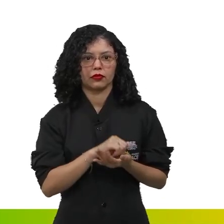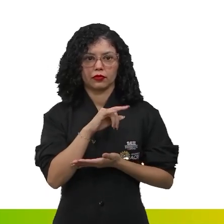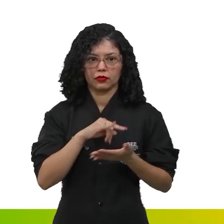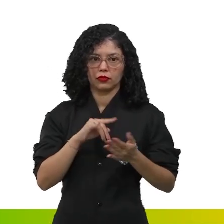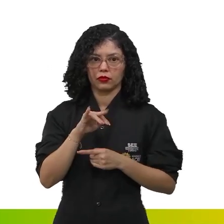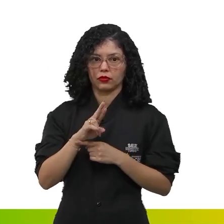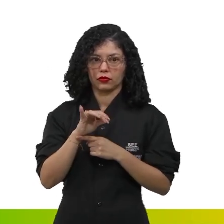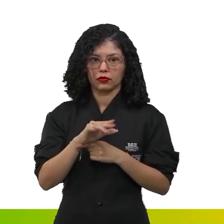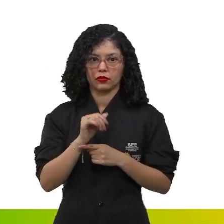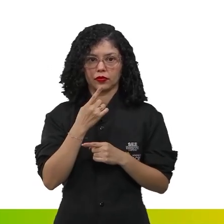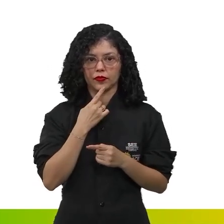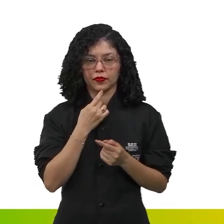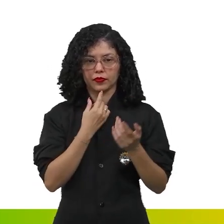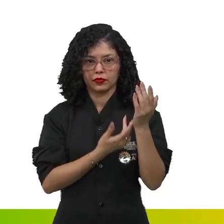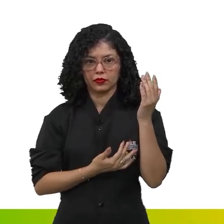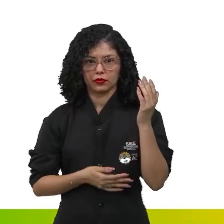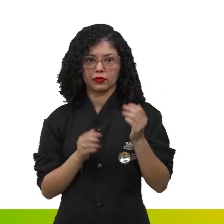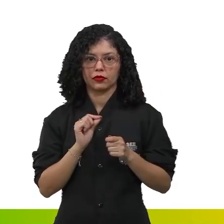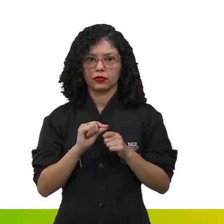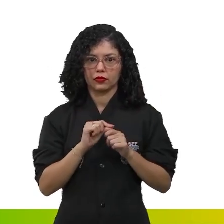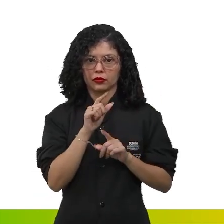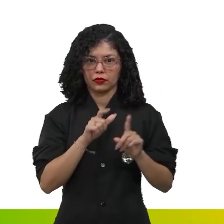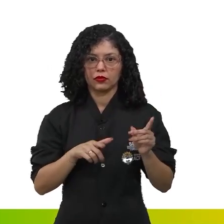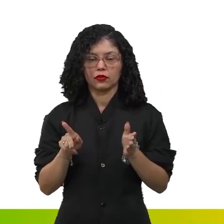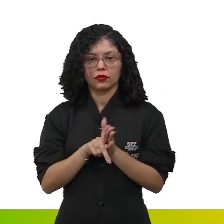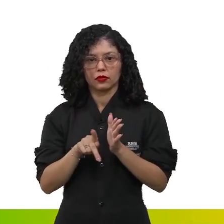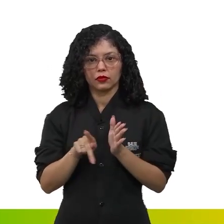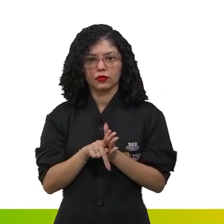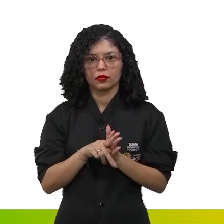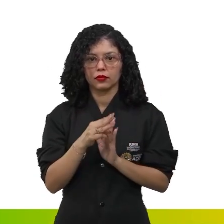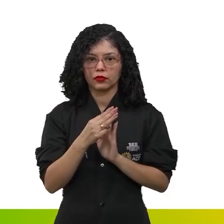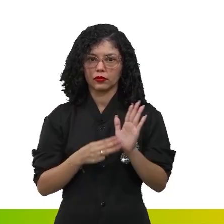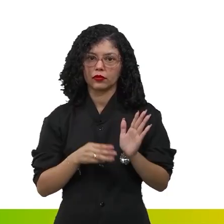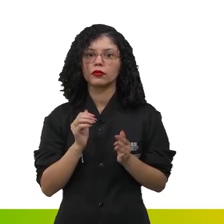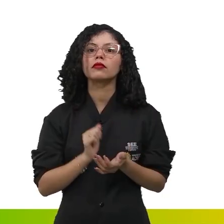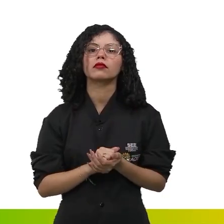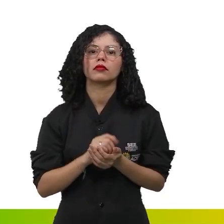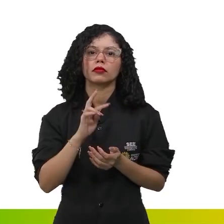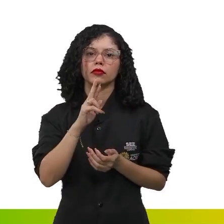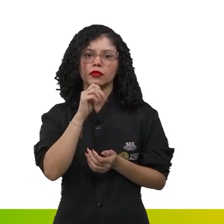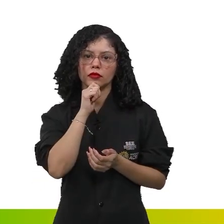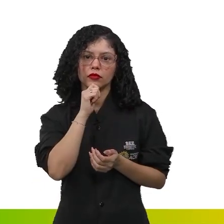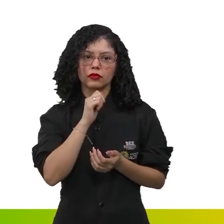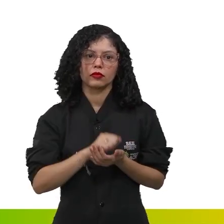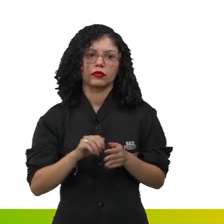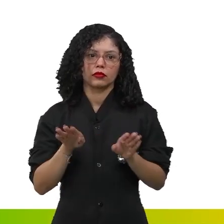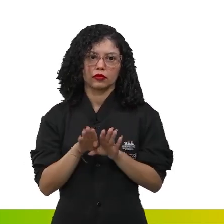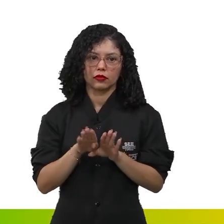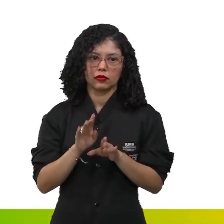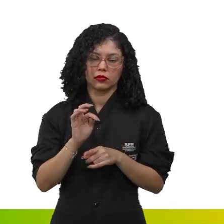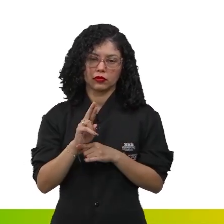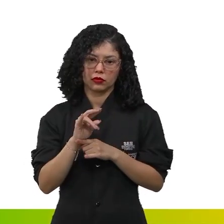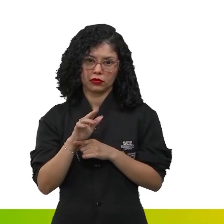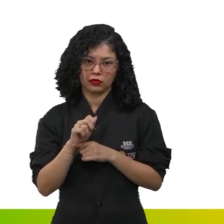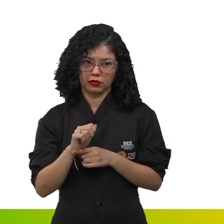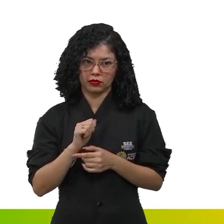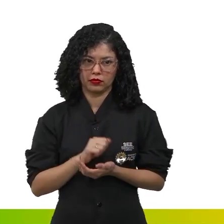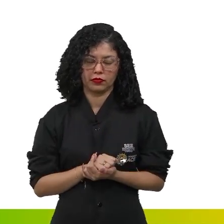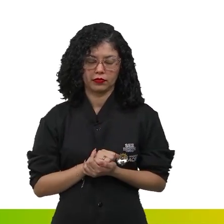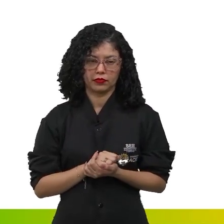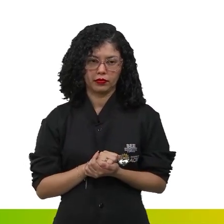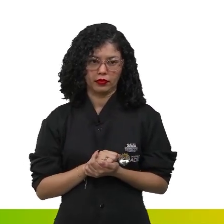nos exames de urina e de sangue feitos nos atletas. Os próprios métodos de detecção também se